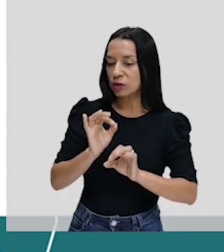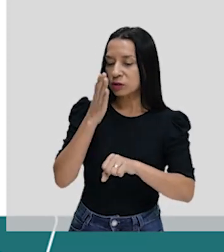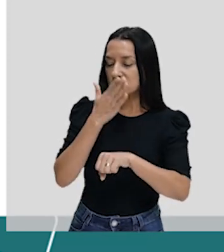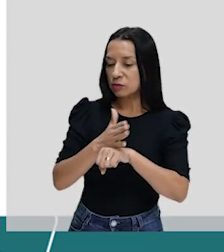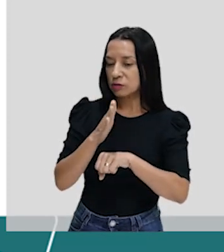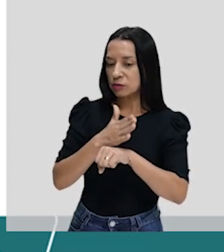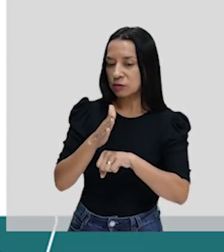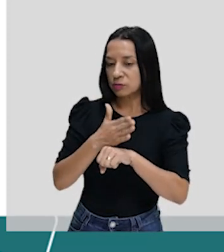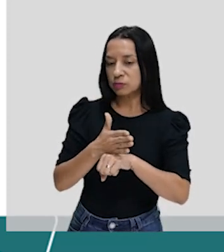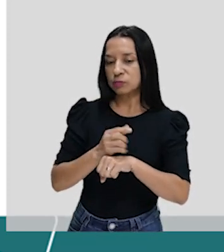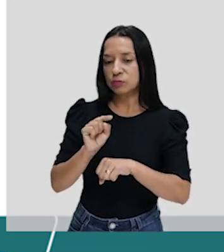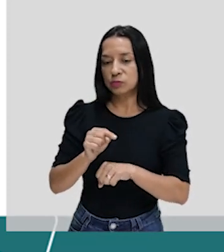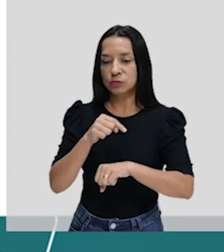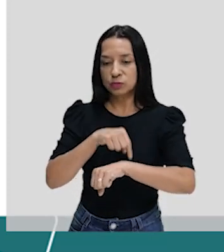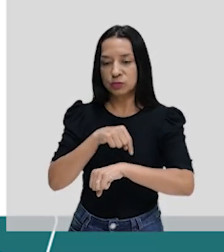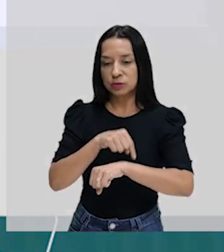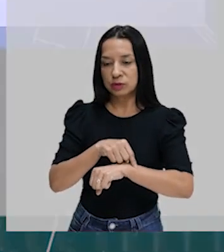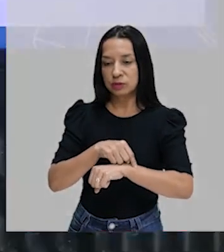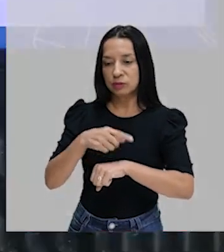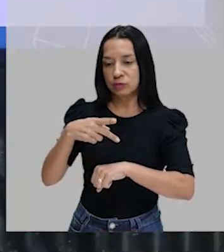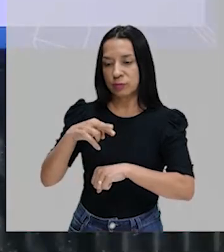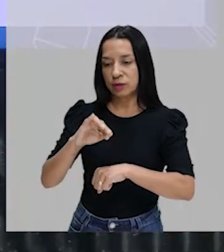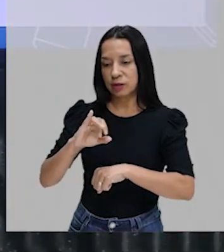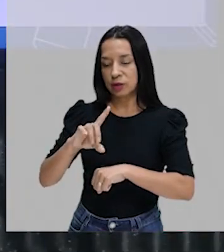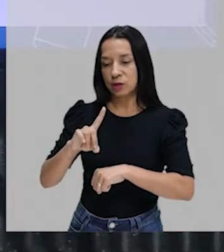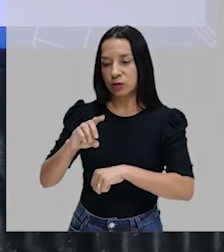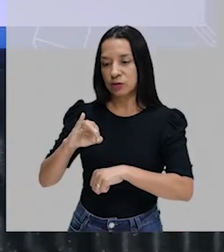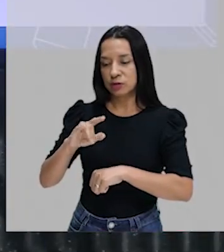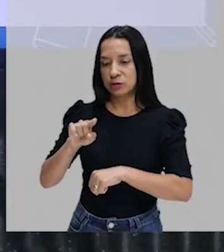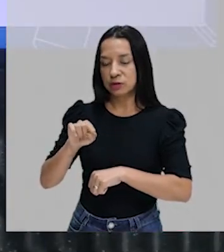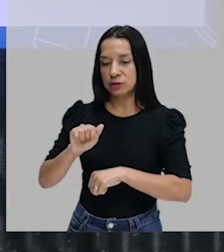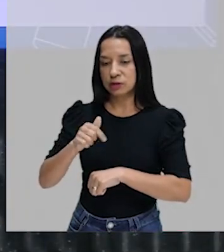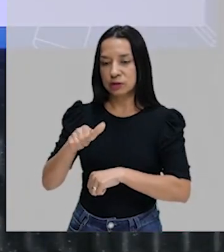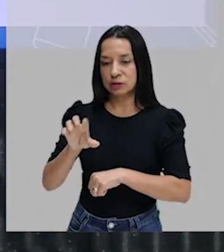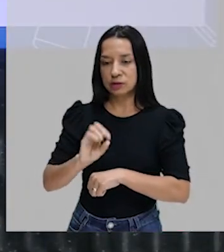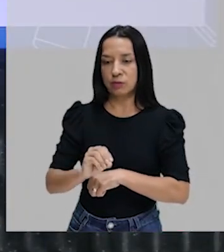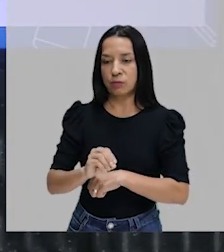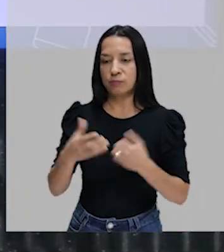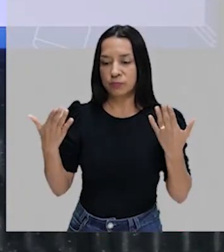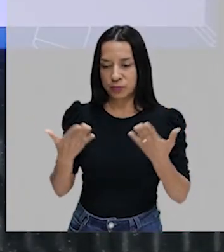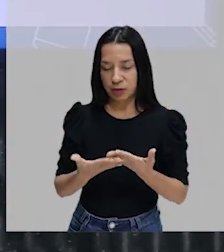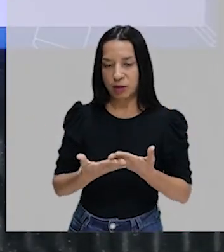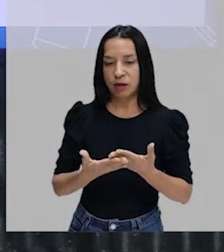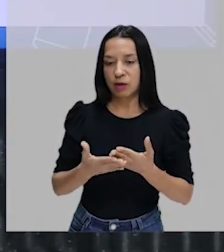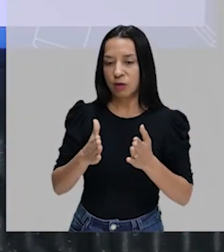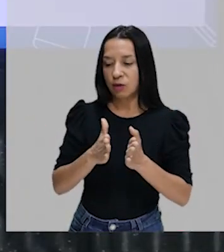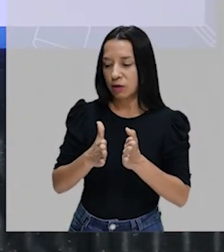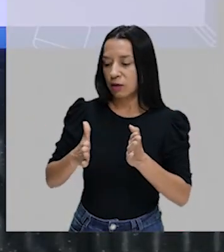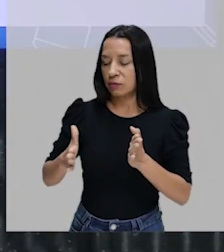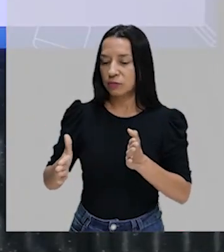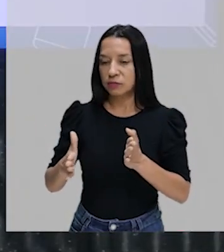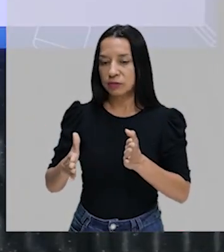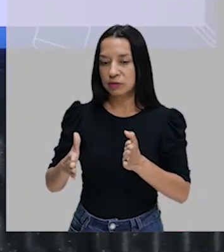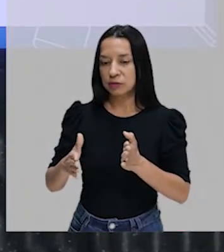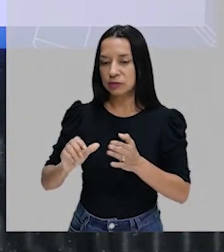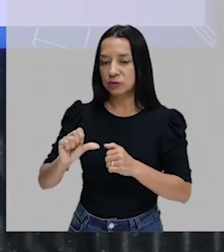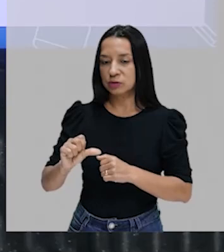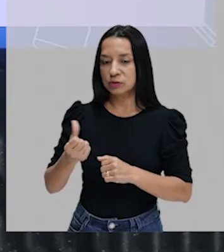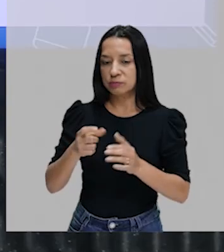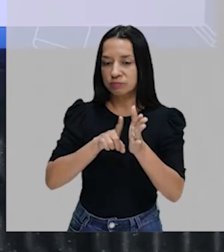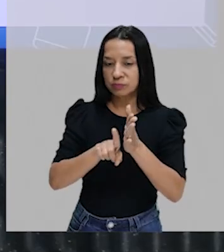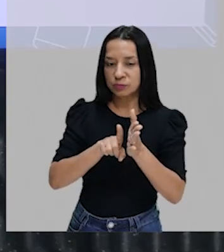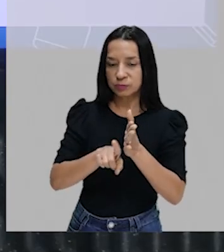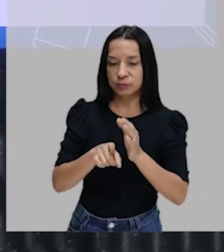fase de periodização. Aí vamos para a fase de avaliação. Dentro do